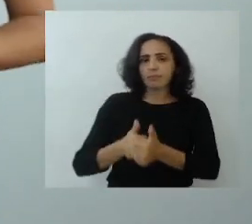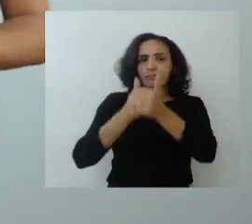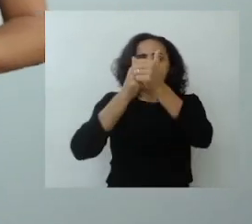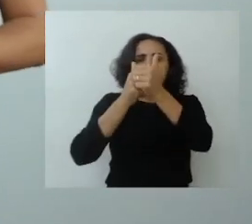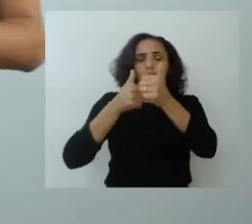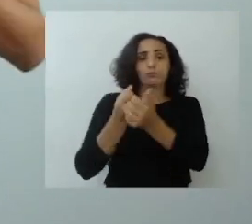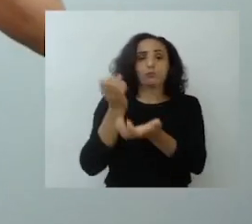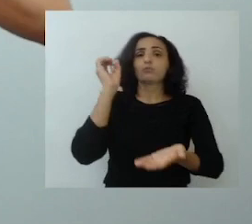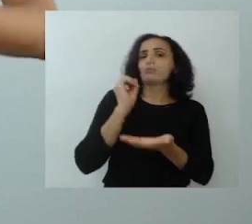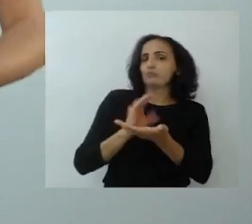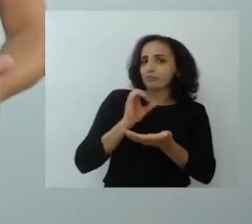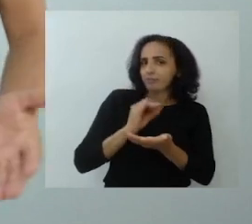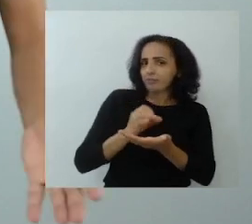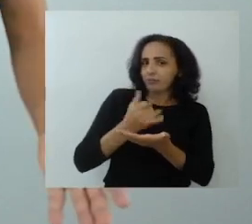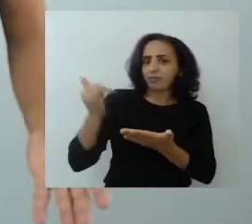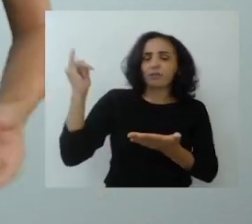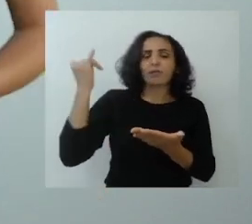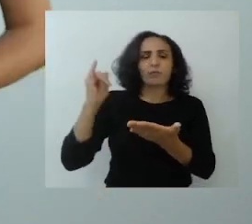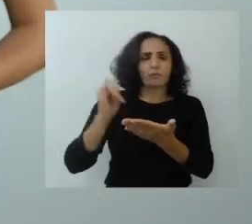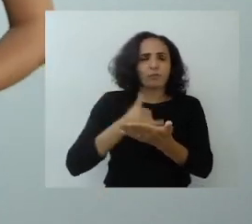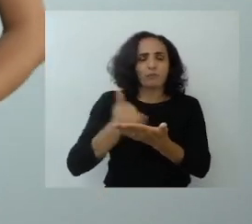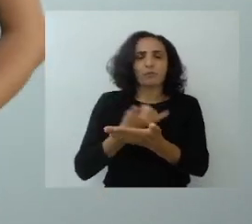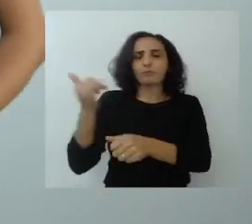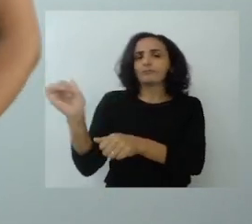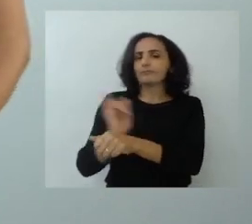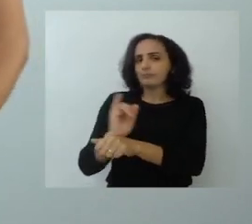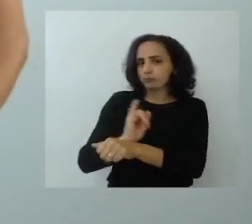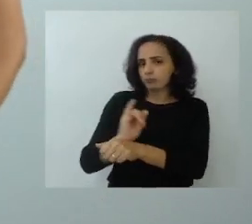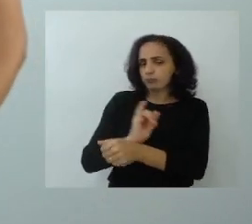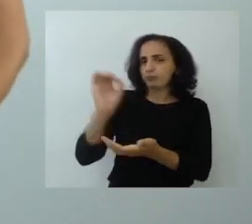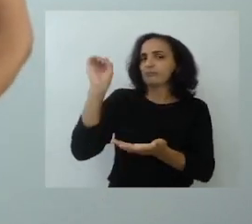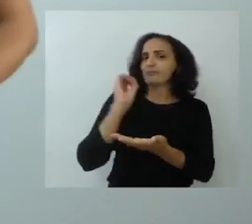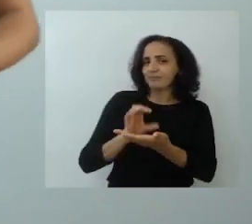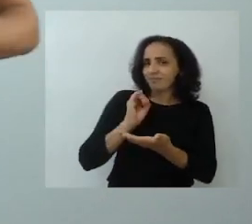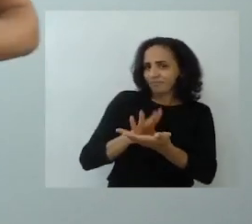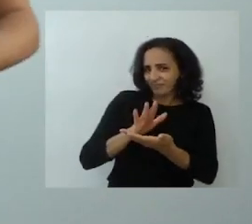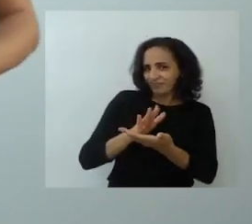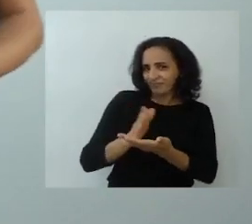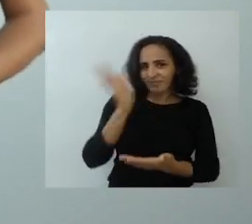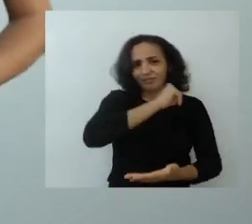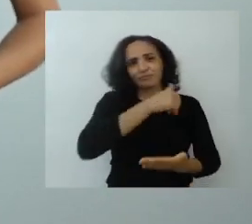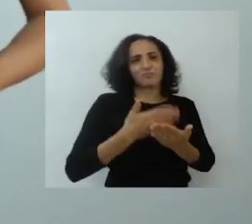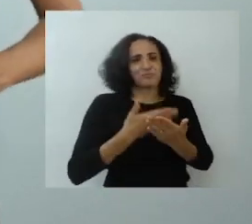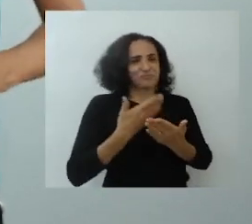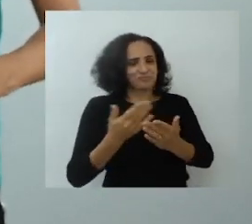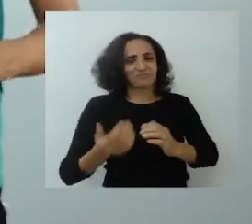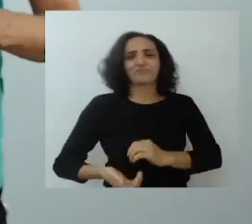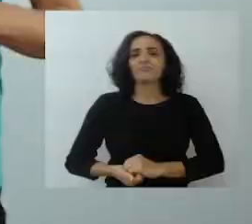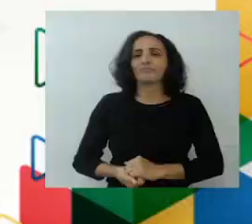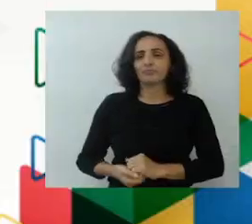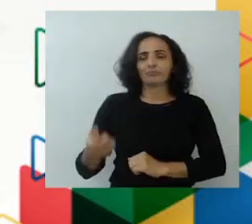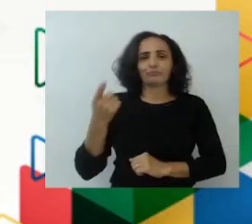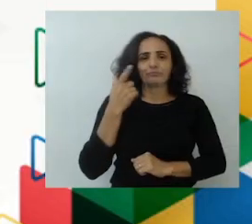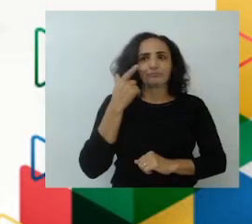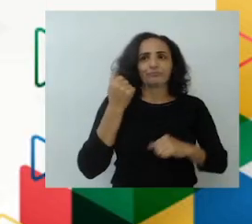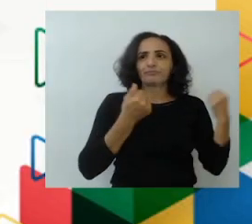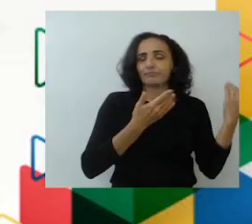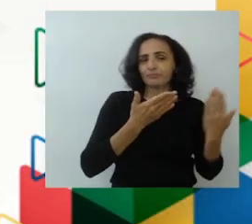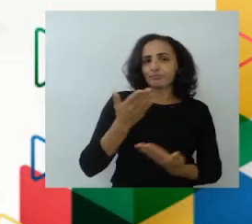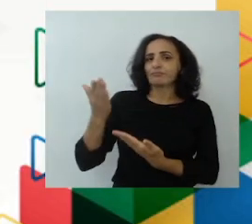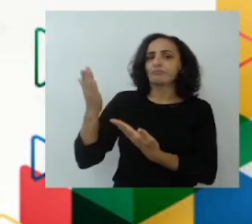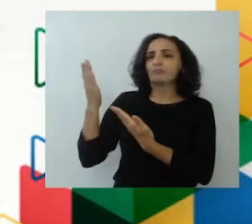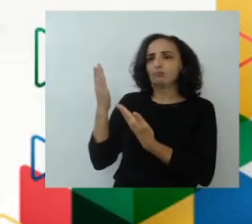do EducaPE e se inscrever também no canal do EducaPE. Então vamos lá começar? Olha só.